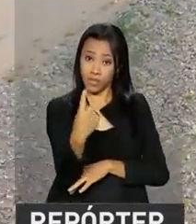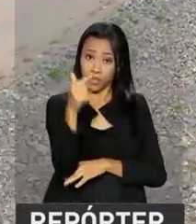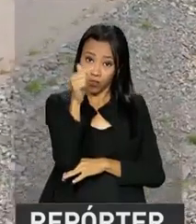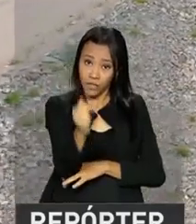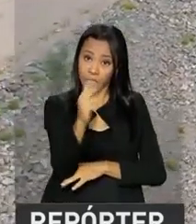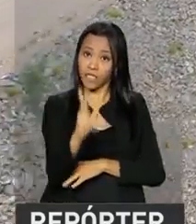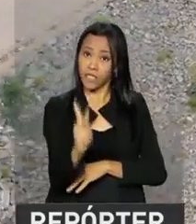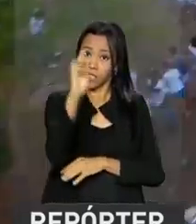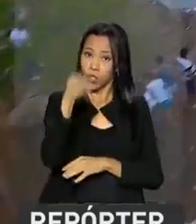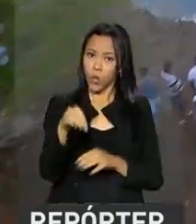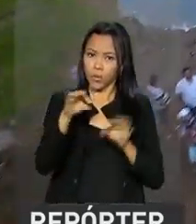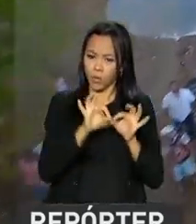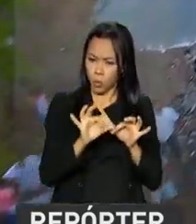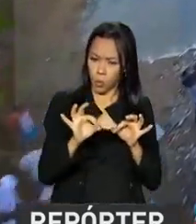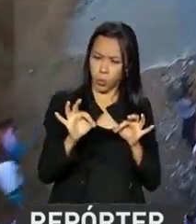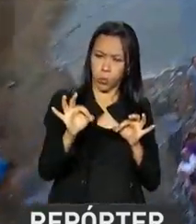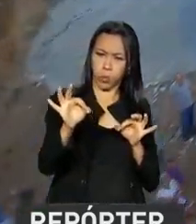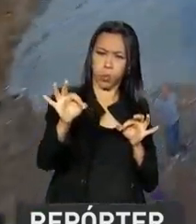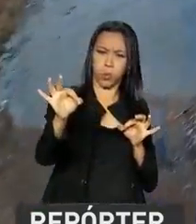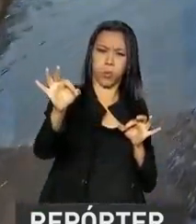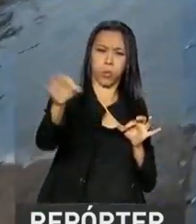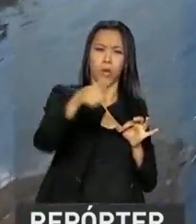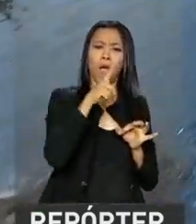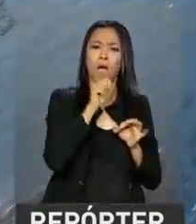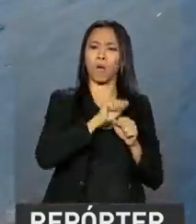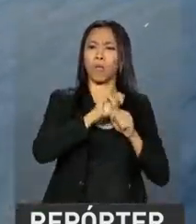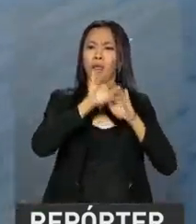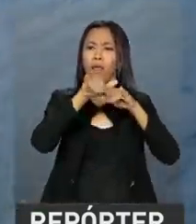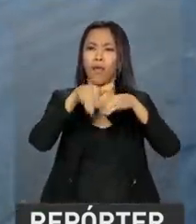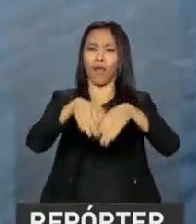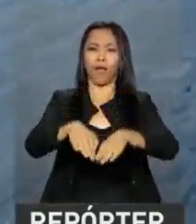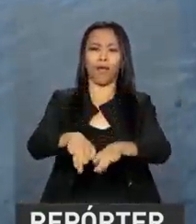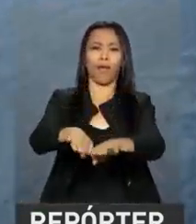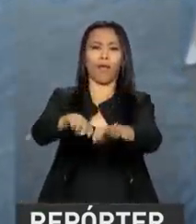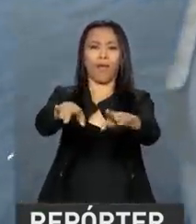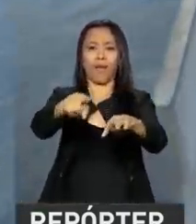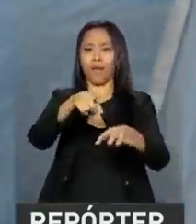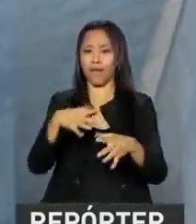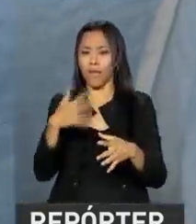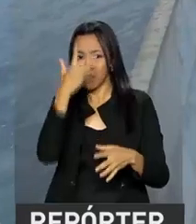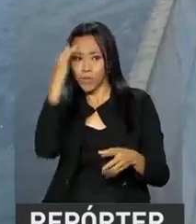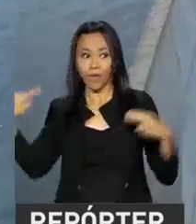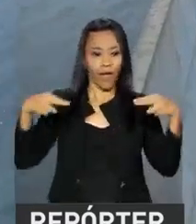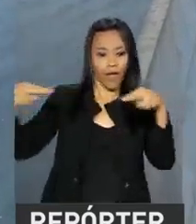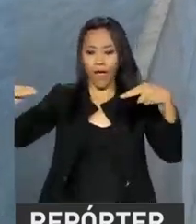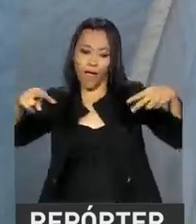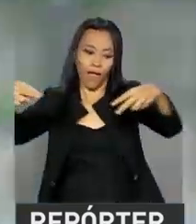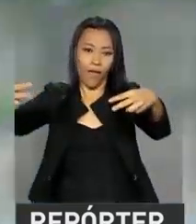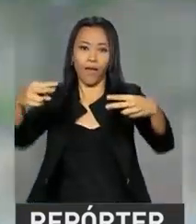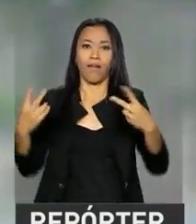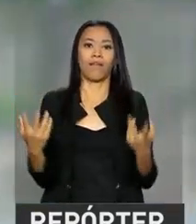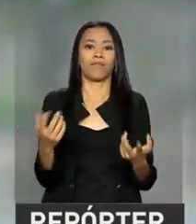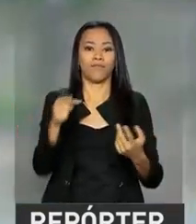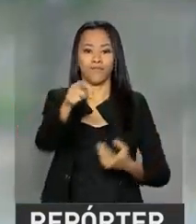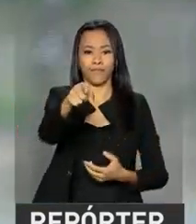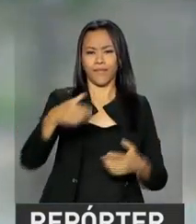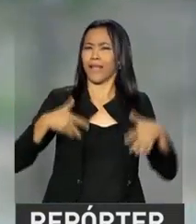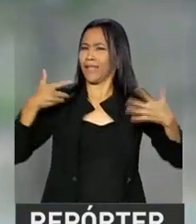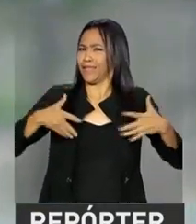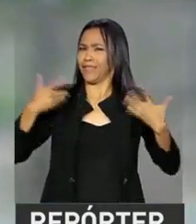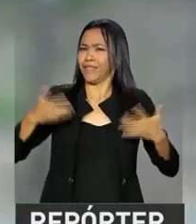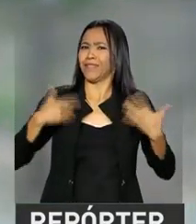desde a captação, e viraram uma atração na cidade de Monteiro, no sertão nordestino. É uma alegria